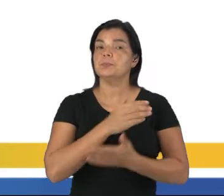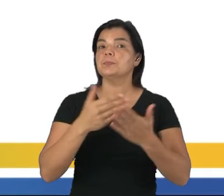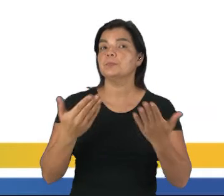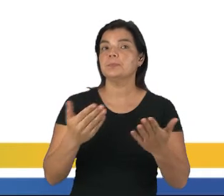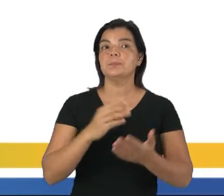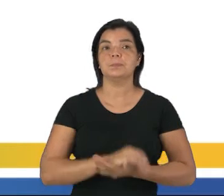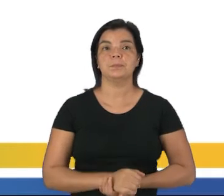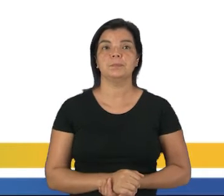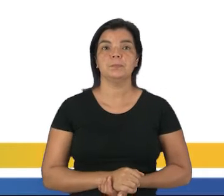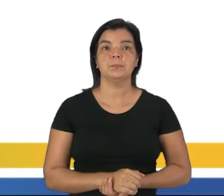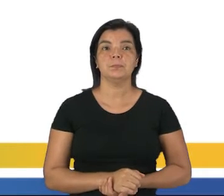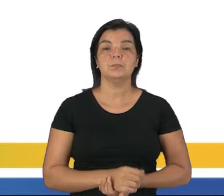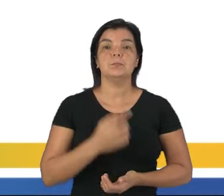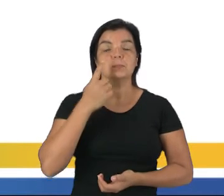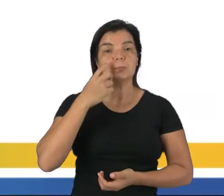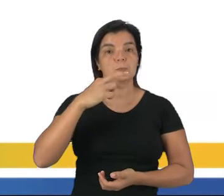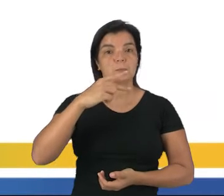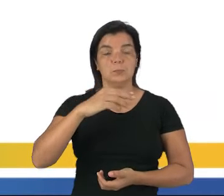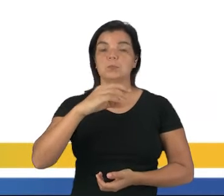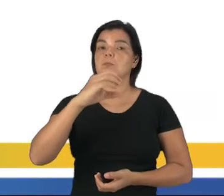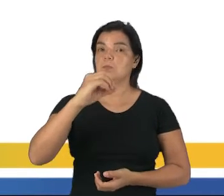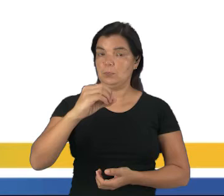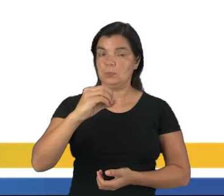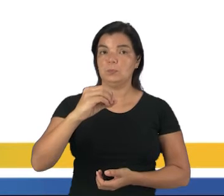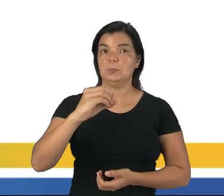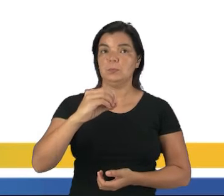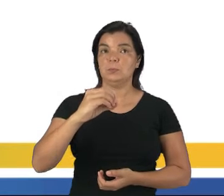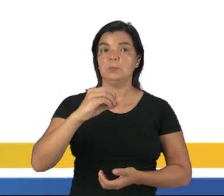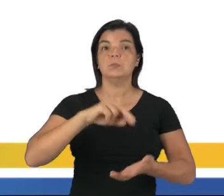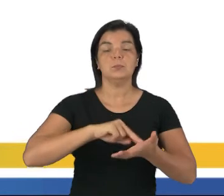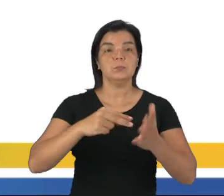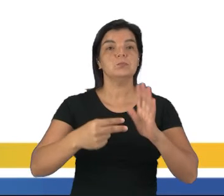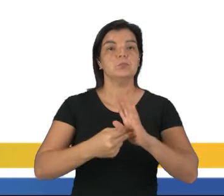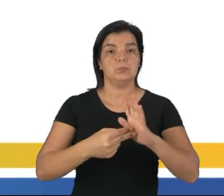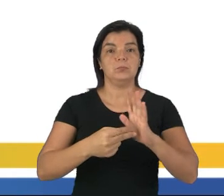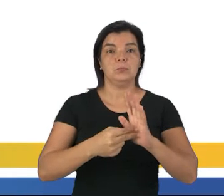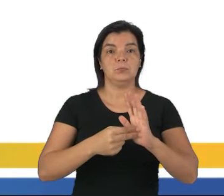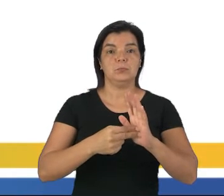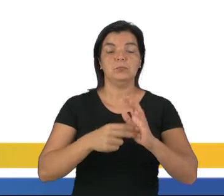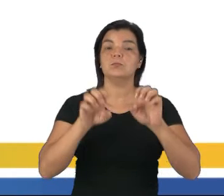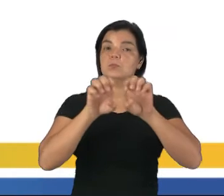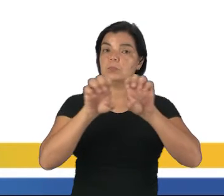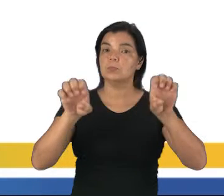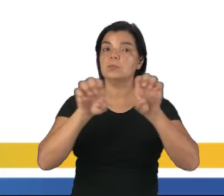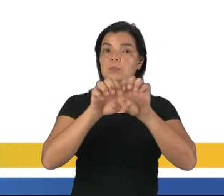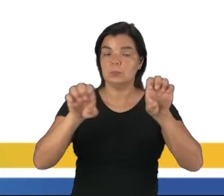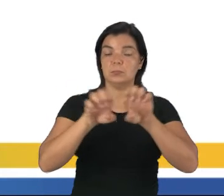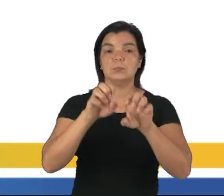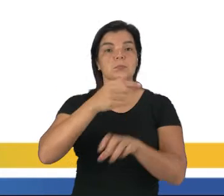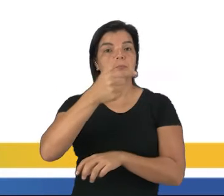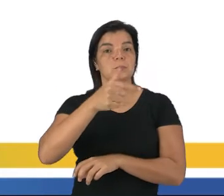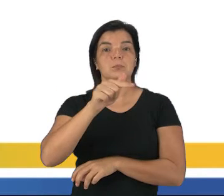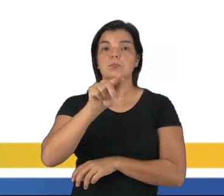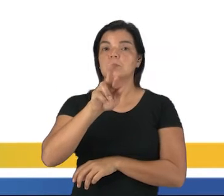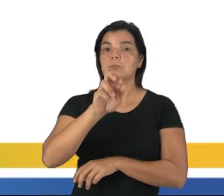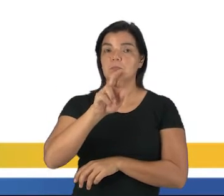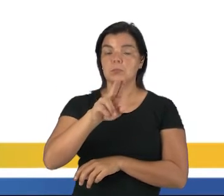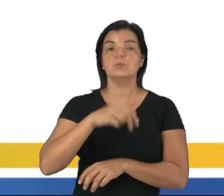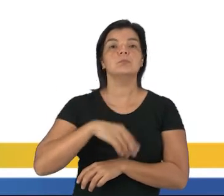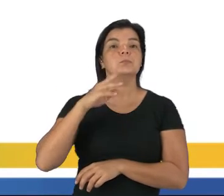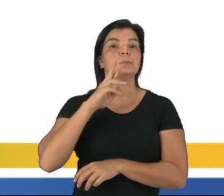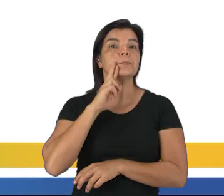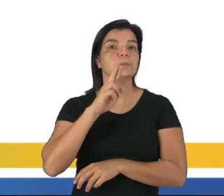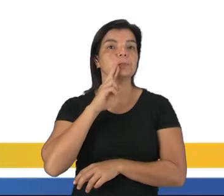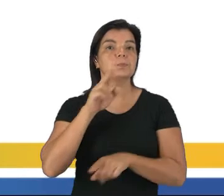esses. Quando eu igualo a função do segundo grau a zero, ela se torna uma equação do segundo grau, que é aquela equação que a gente